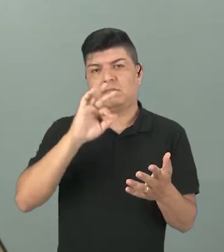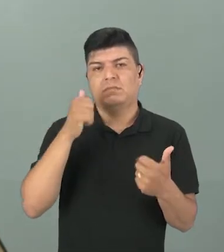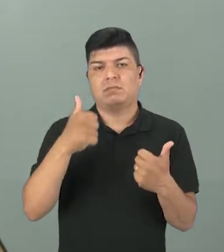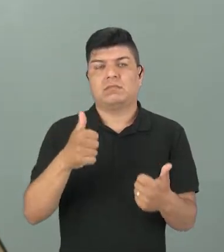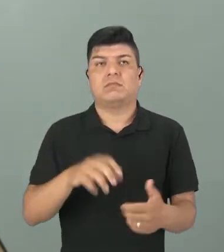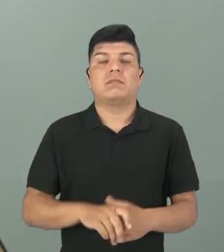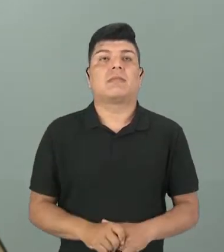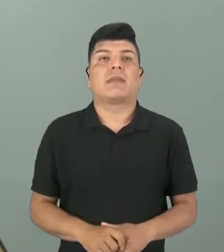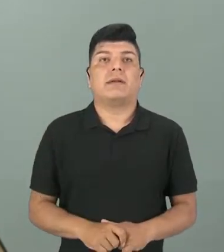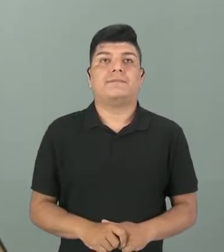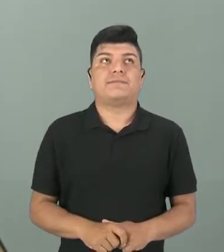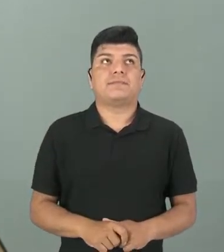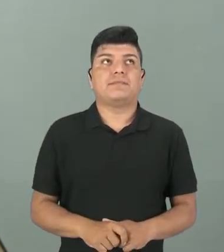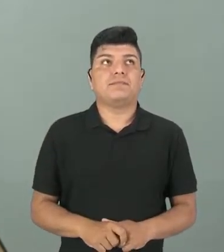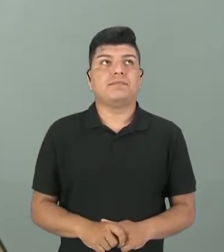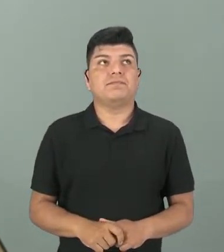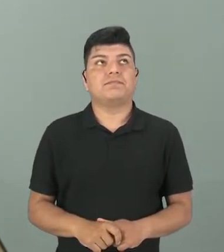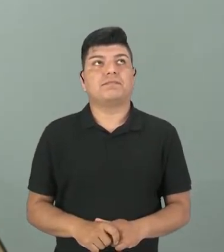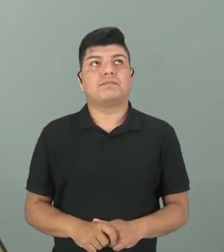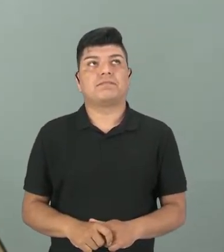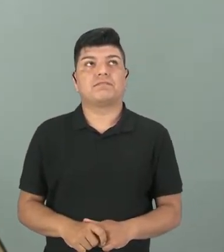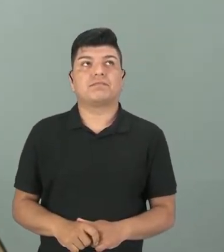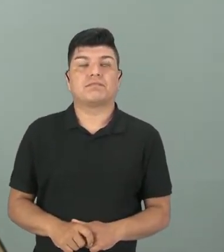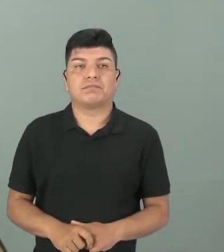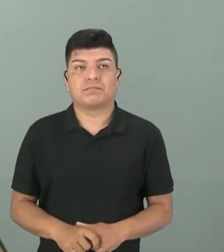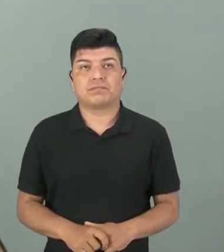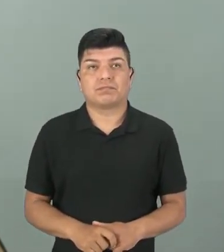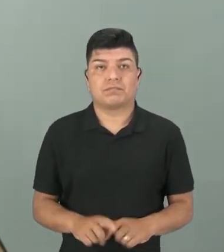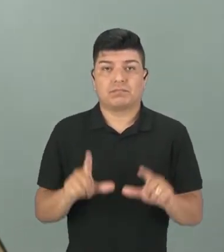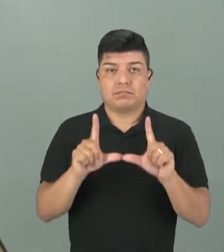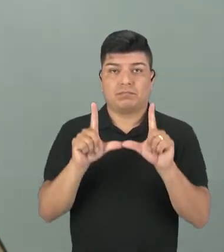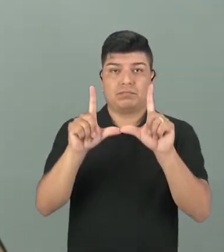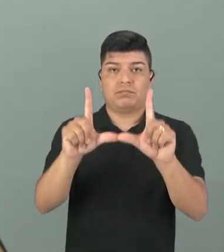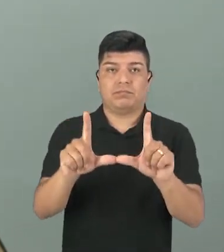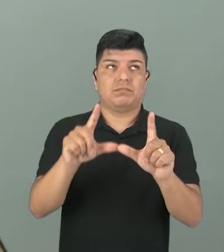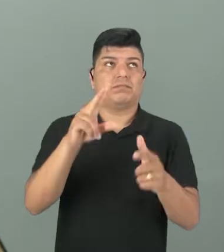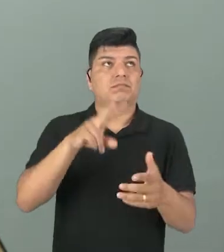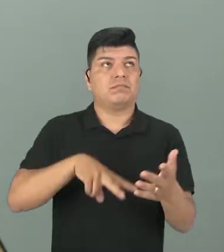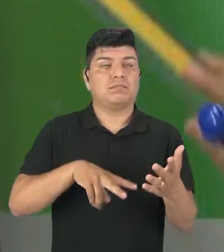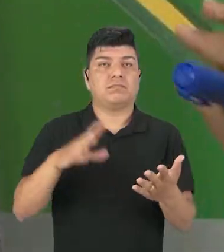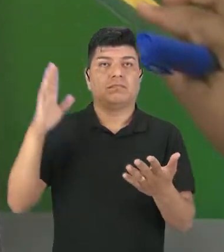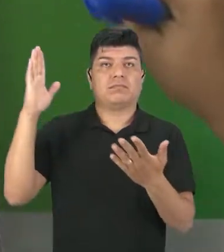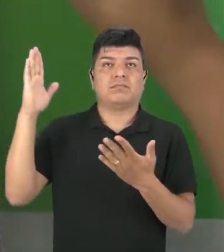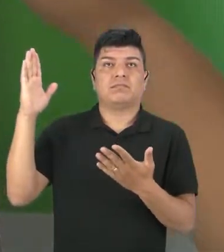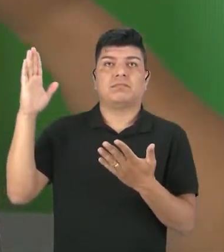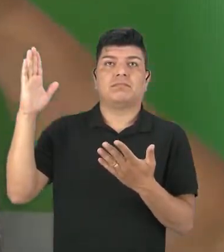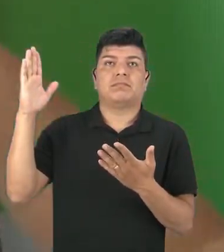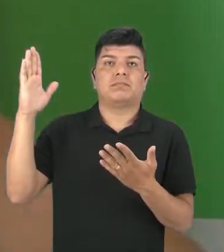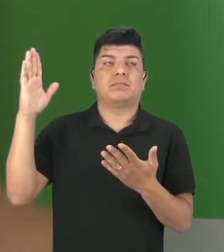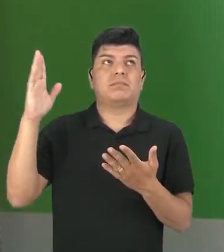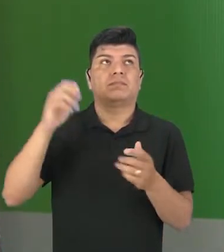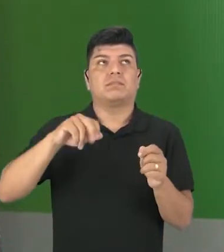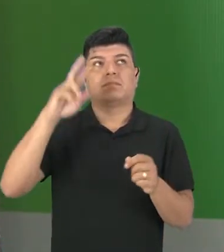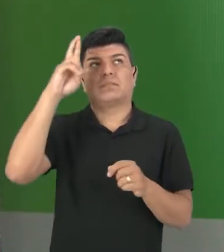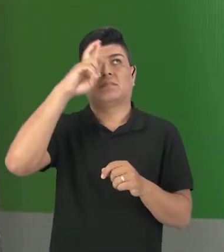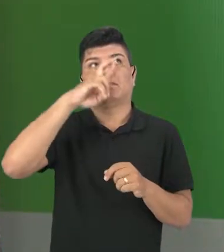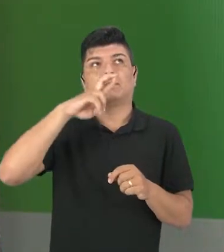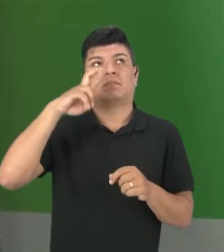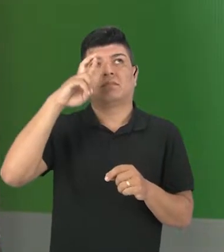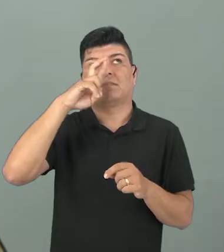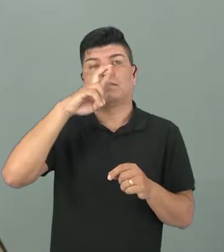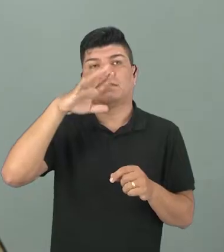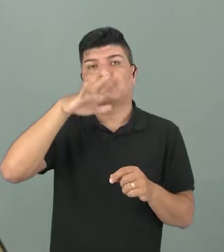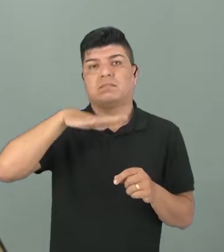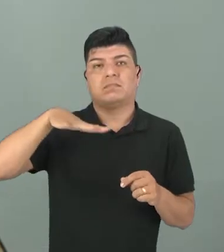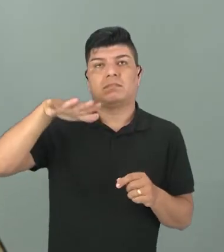certo? Então, olha só, aqui no cartaz nós vamos fazer a leitura, e aí vocês podem observar como um